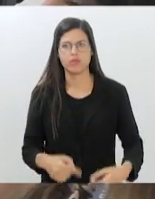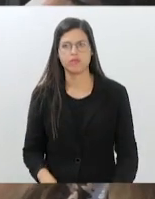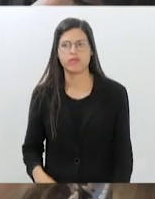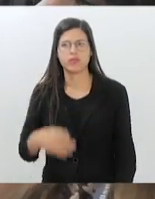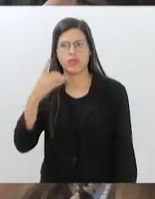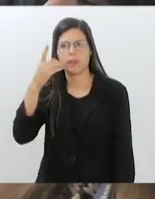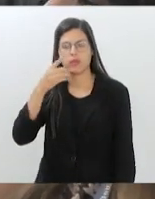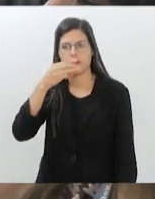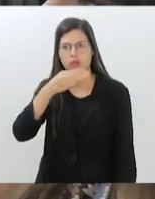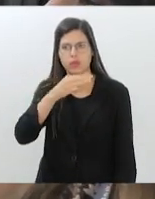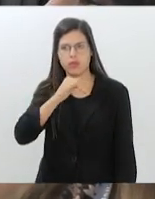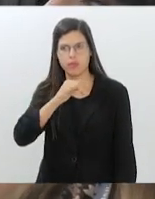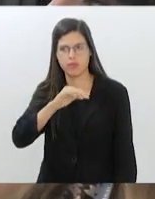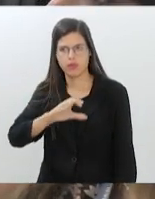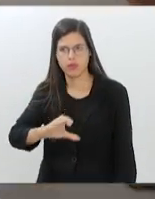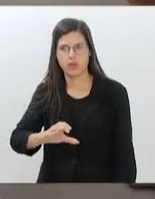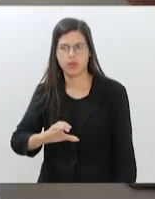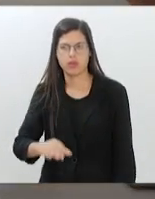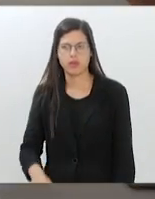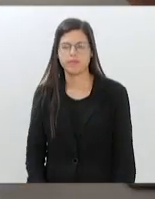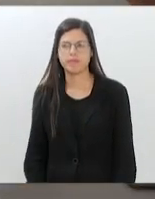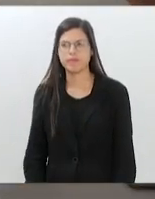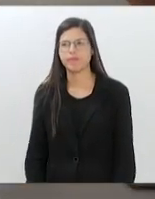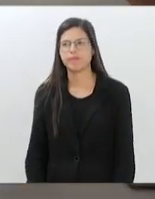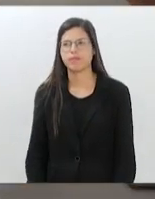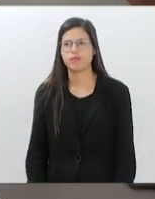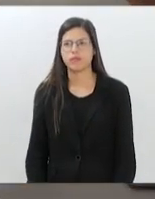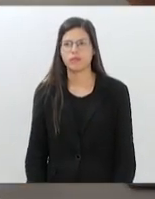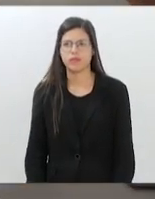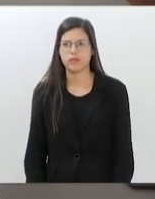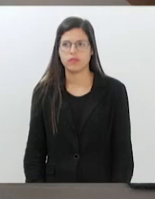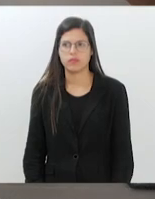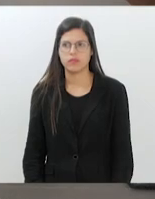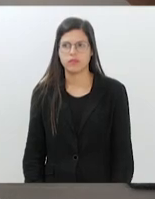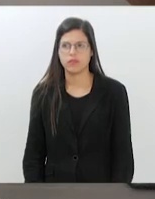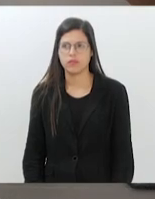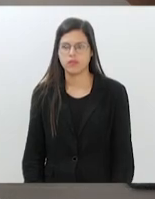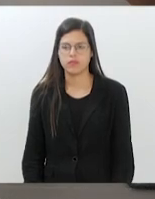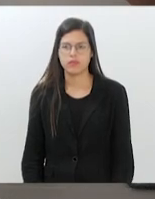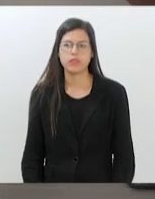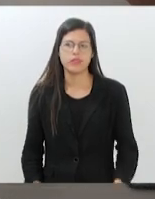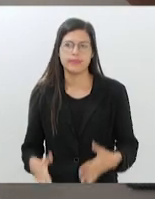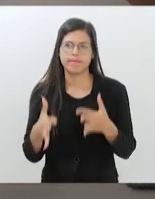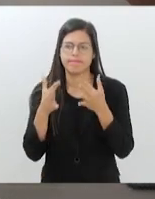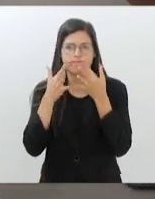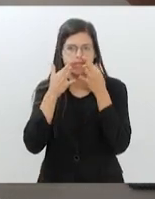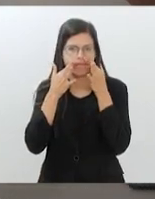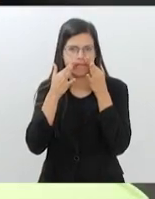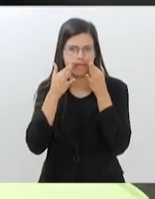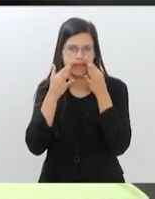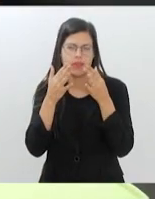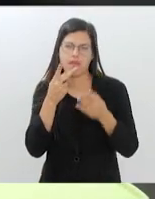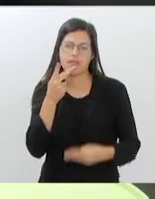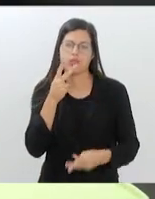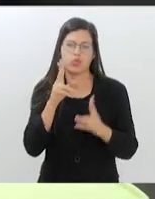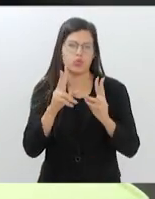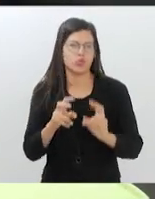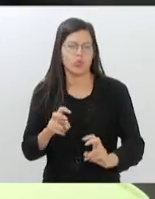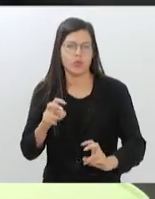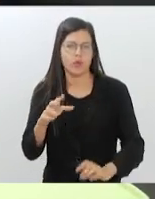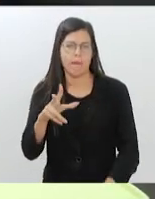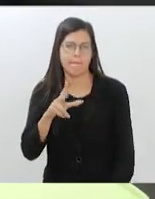Carlos eu também quero discutir Presidente eu ia me até mais ao mérito da proposta o